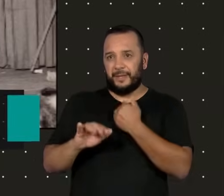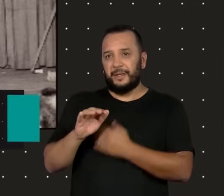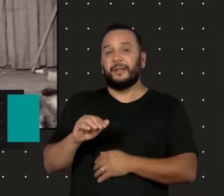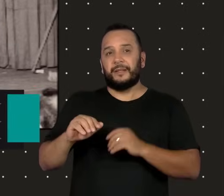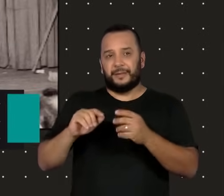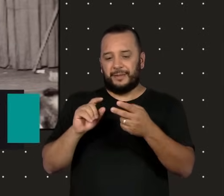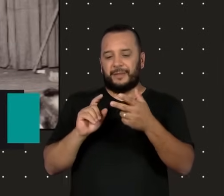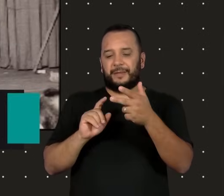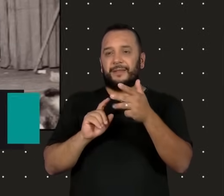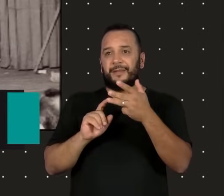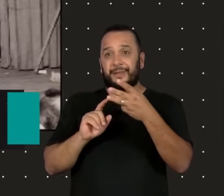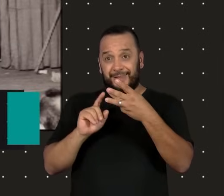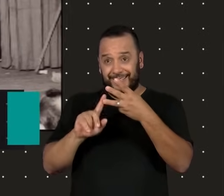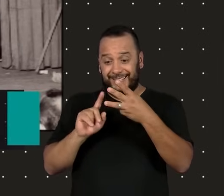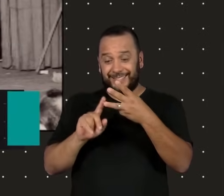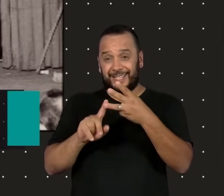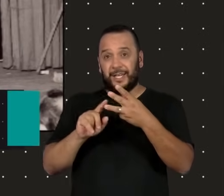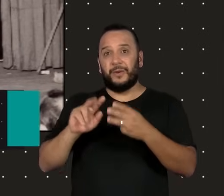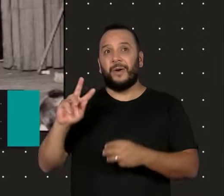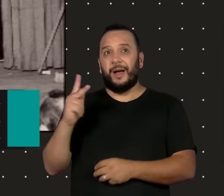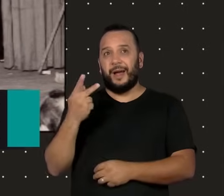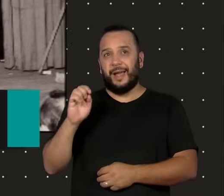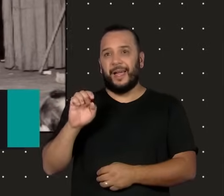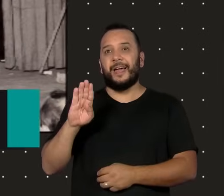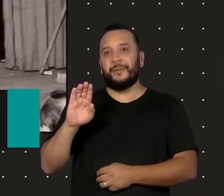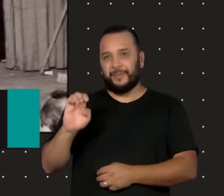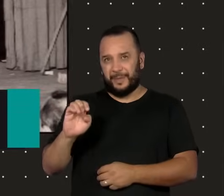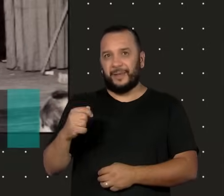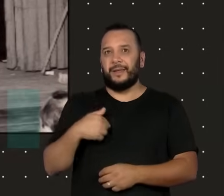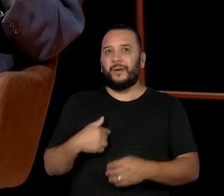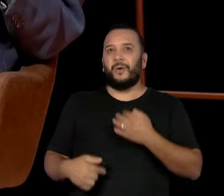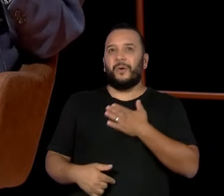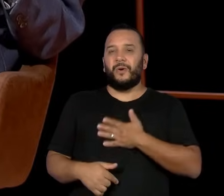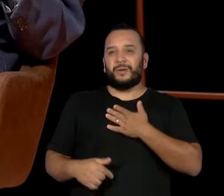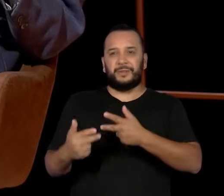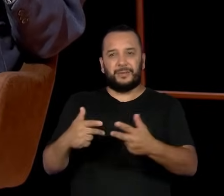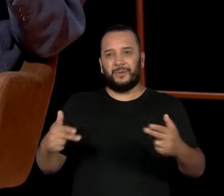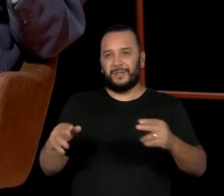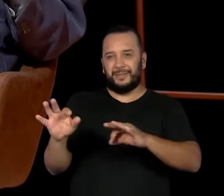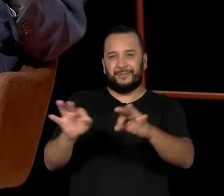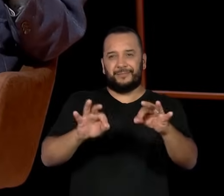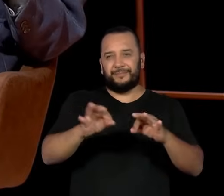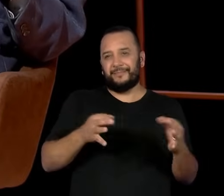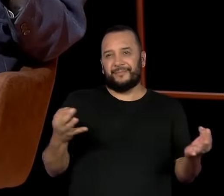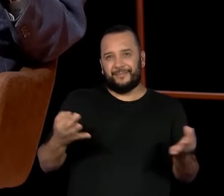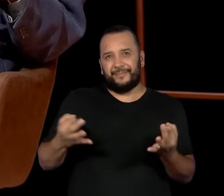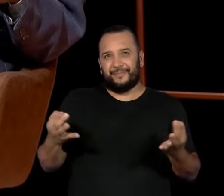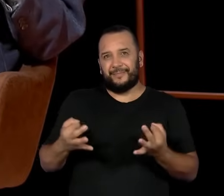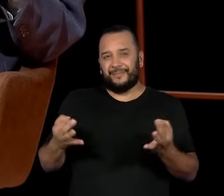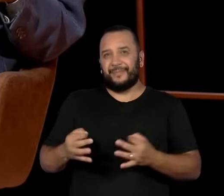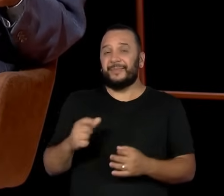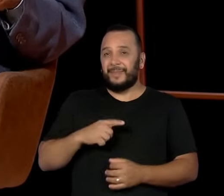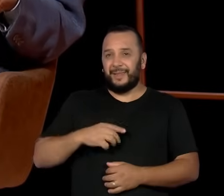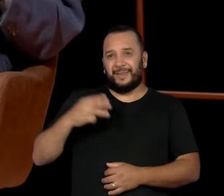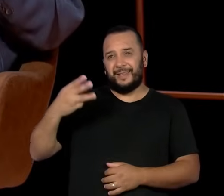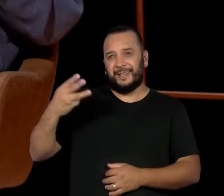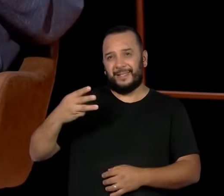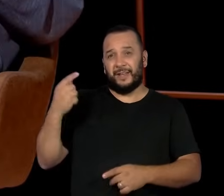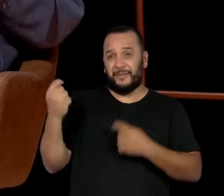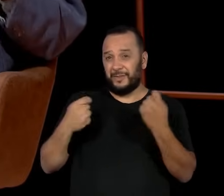Hebe Camargo. Acontece o seguinte, eu sou meio perfeccionista, e a cada momento, o terceiro festival, eu queria que